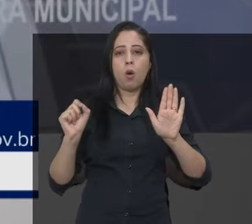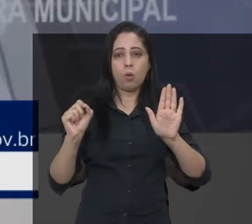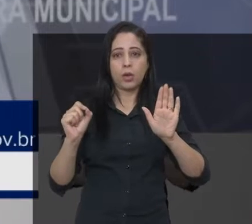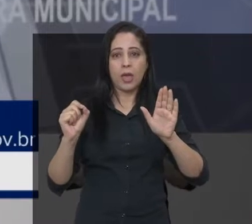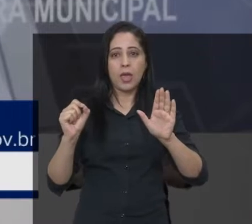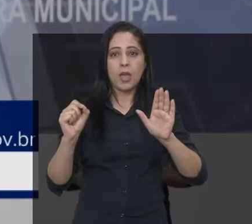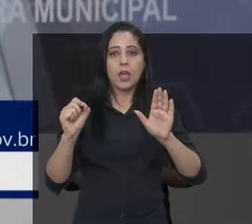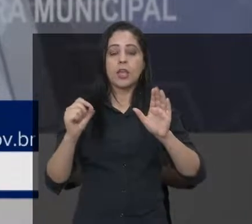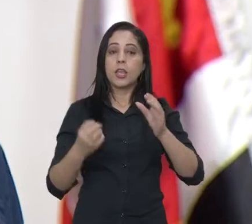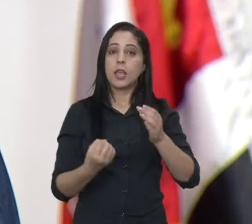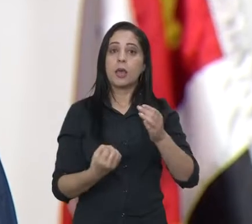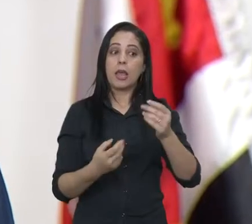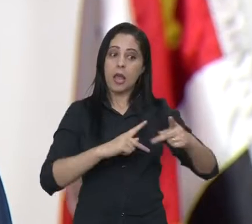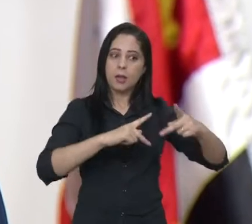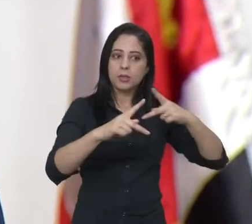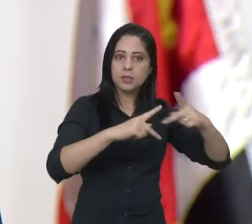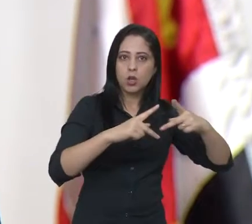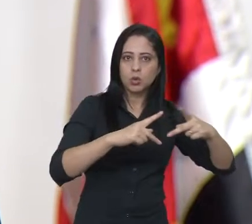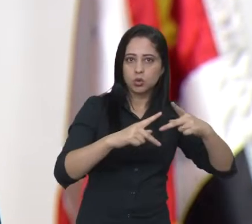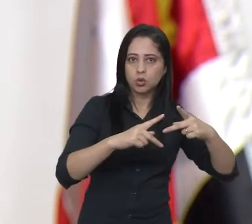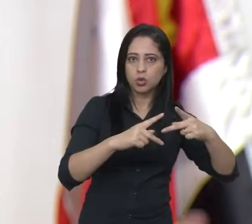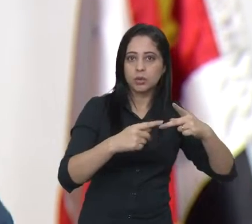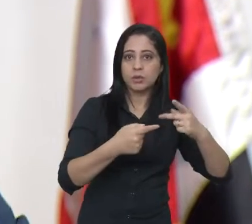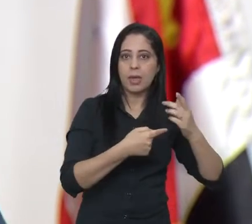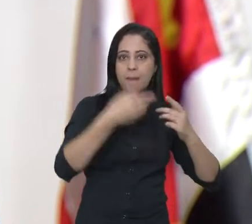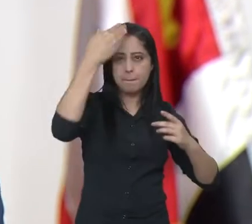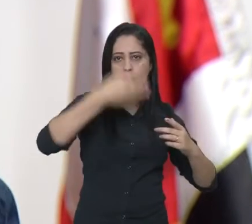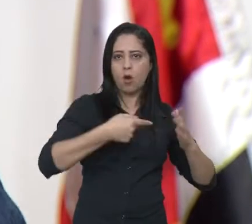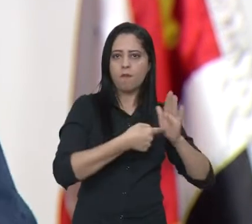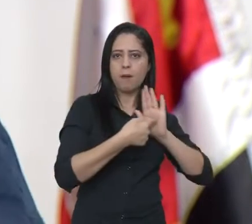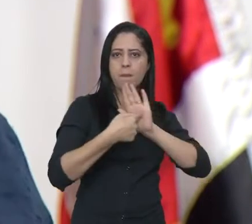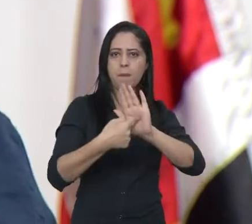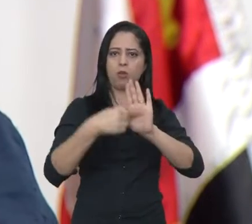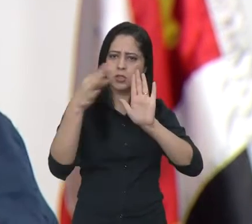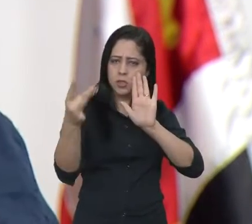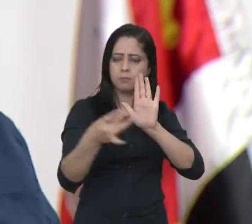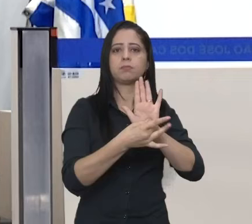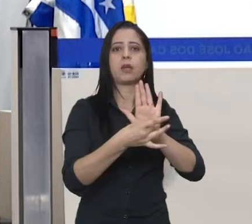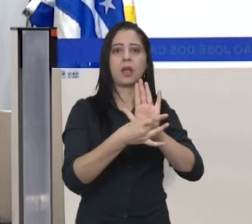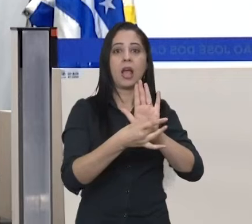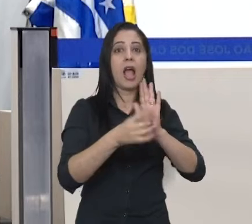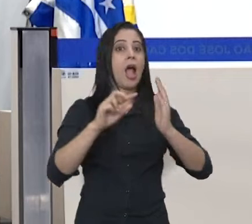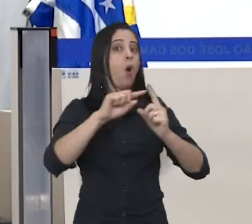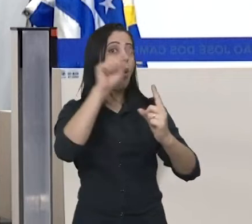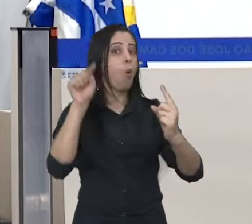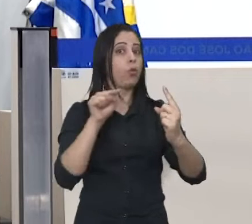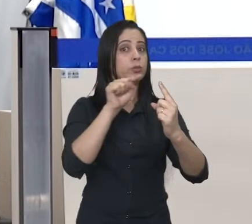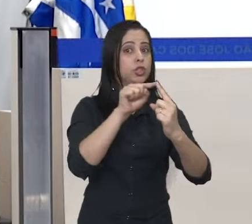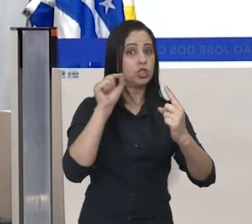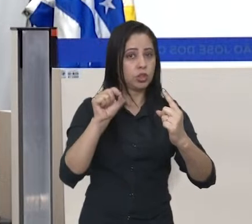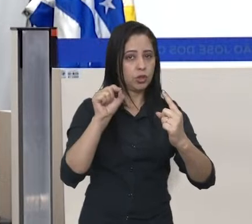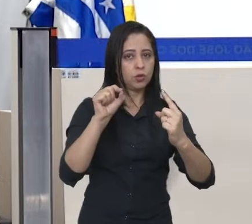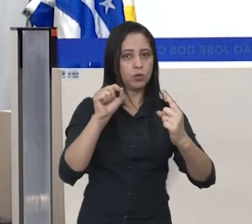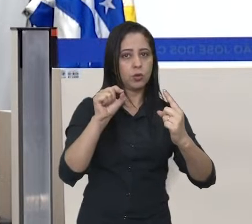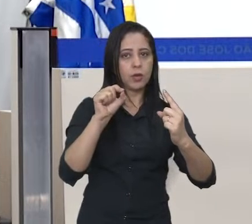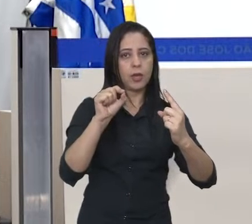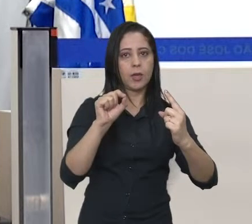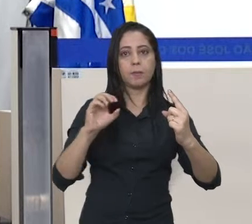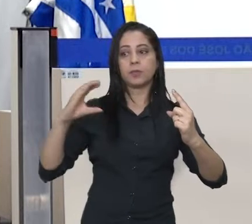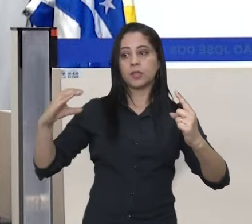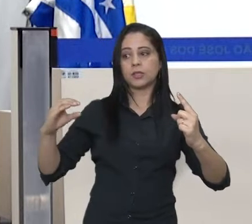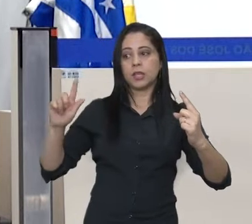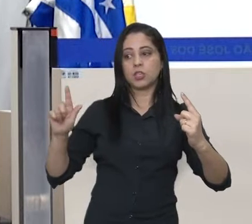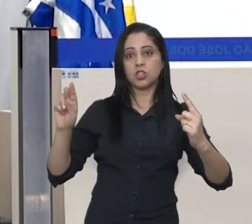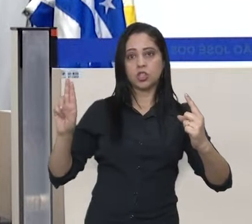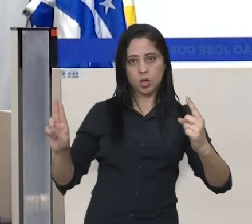vereador Tomás Henrique, que institui o Programa Municipal São José Transparente, destinado a assegurar o cumprimento